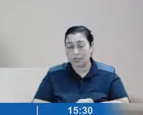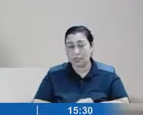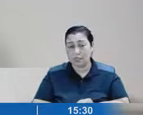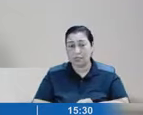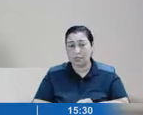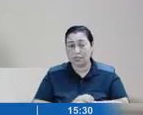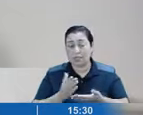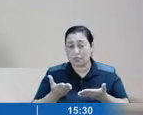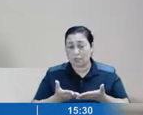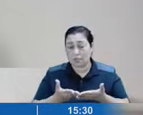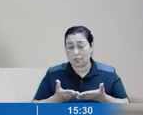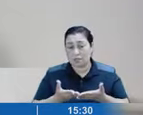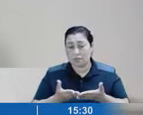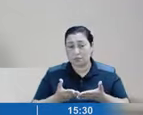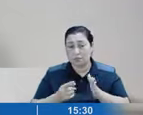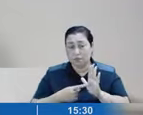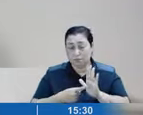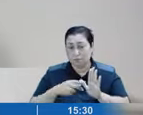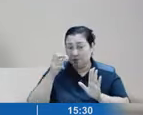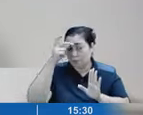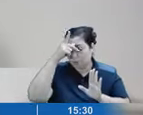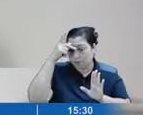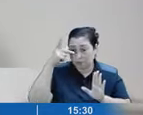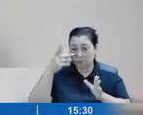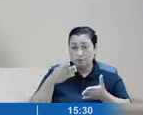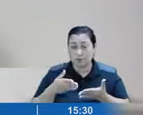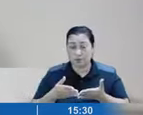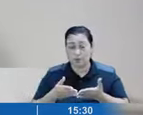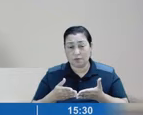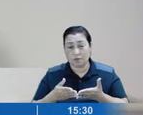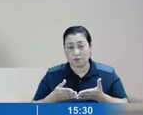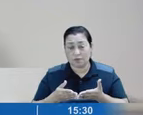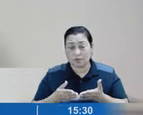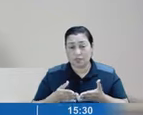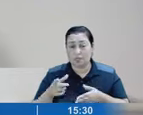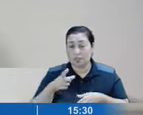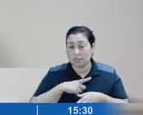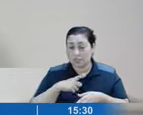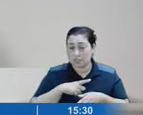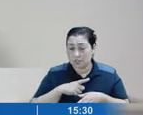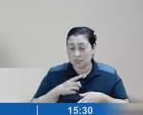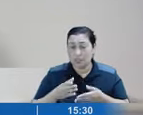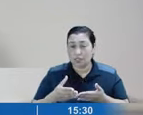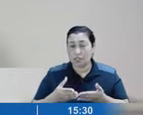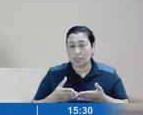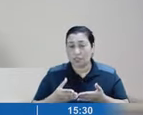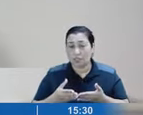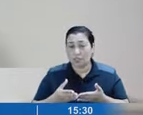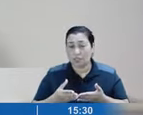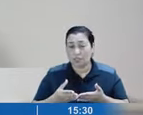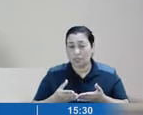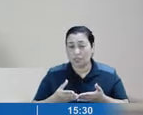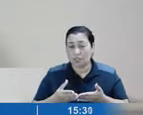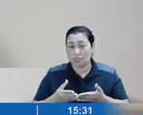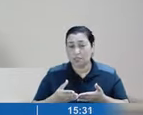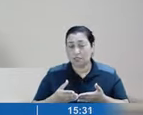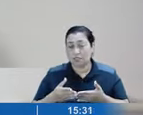Aí entra naquela característica da pessoa ser, então, ter a história de pólipo na